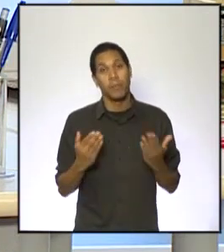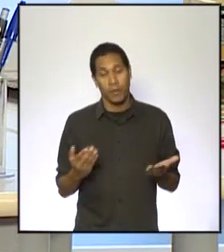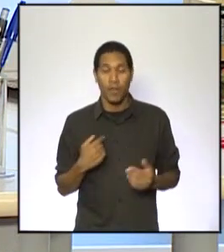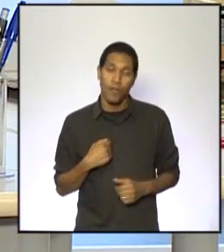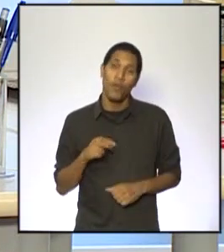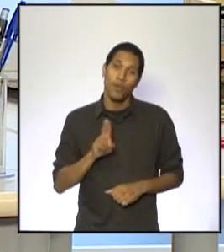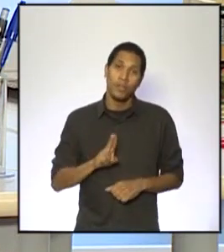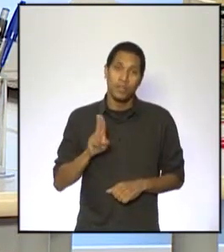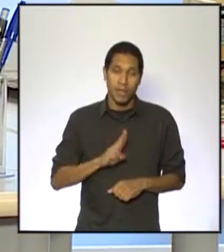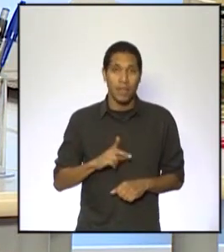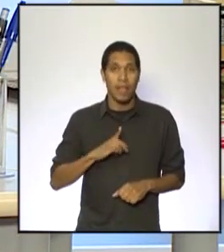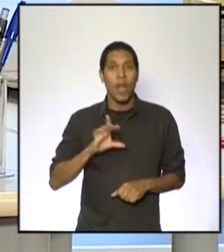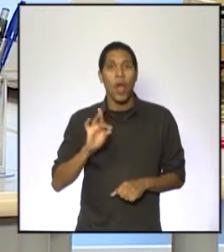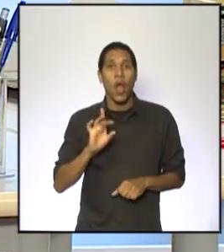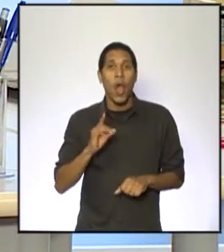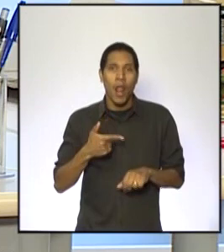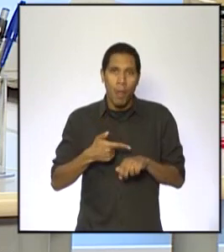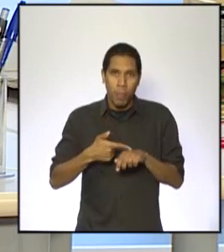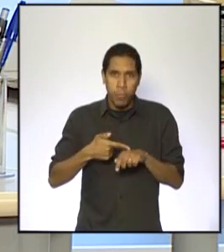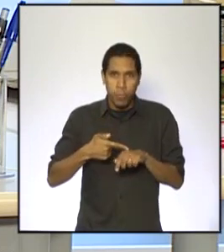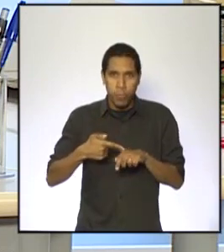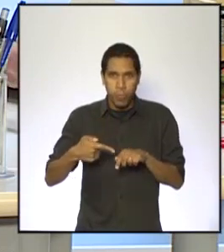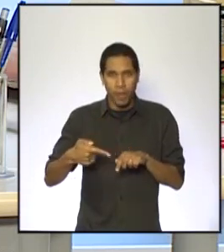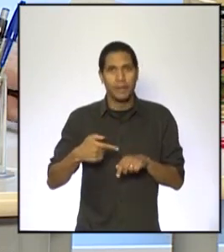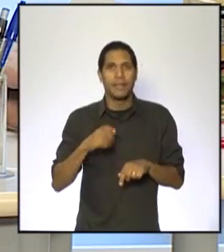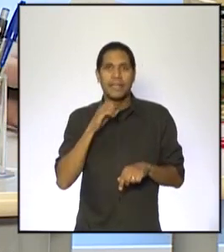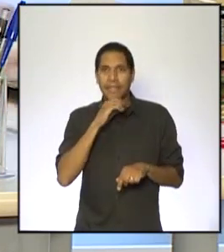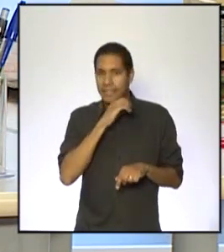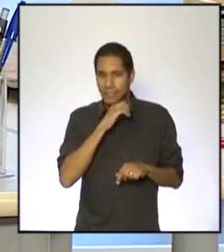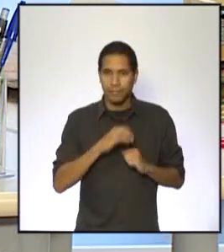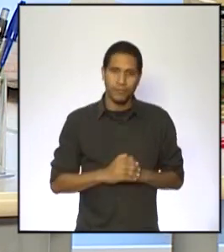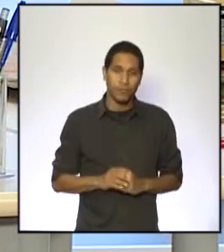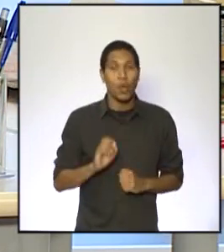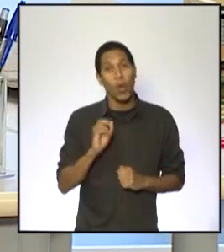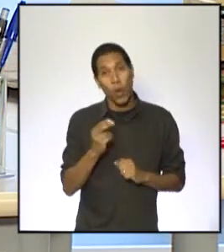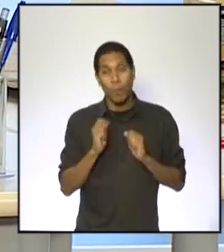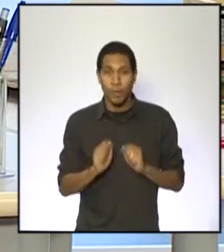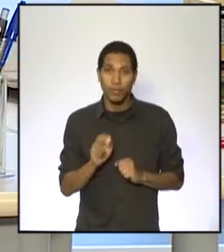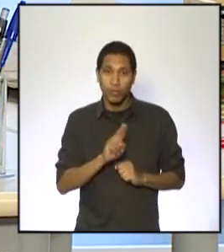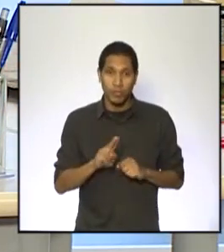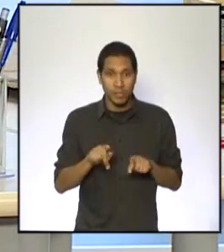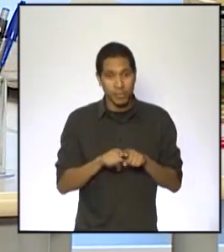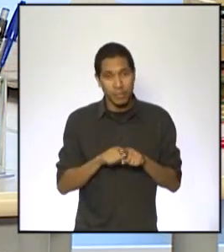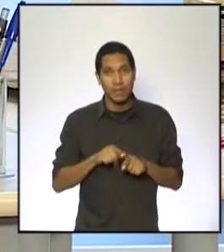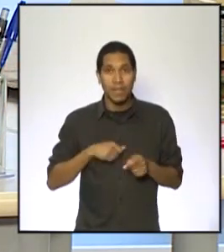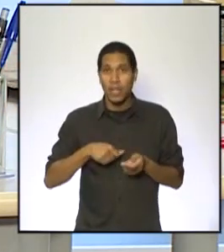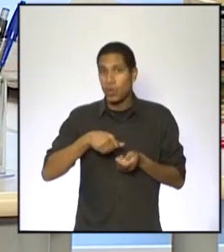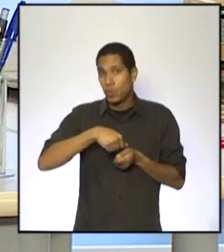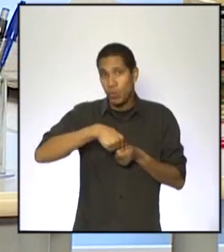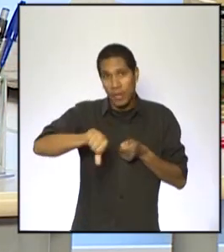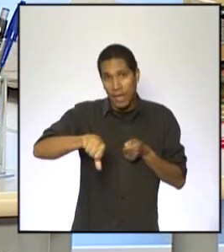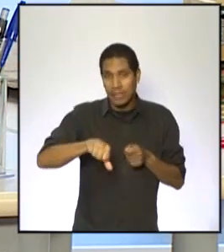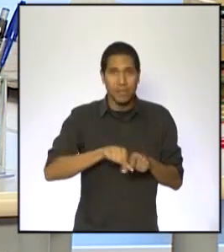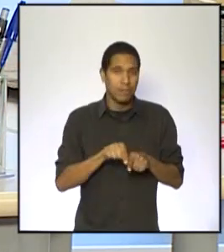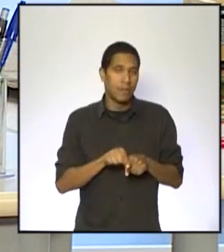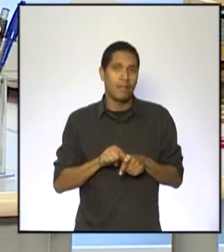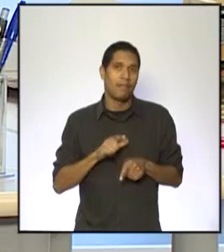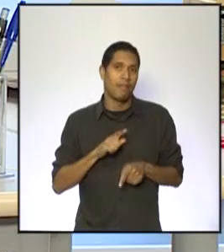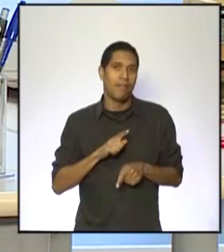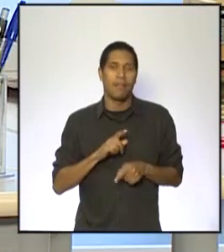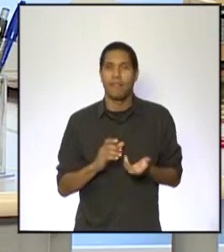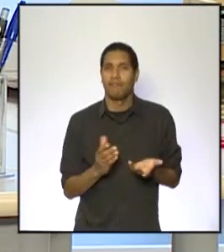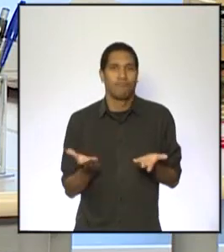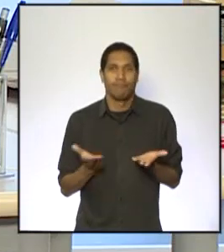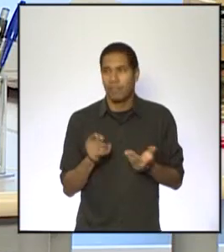cola quente, mas vocês também podem utilizar, por exemplo, a fita crepe, o durex, o que ficar mais fácil, o que vocês